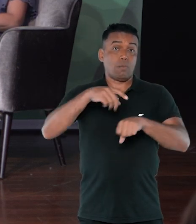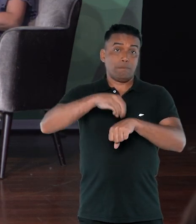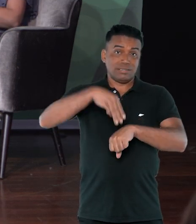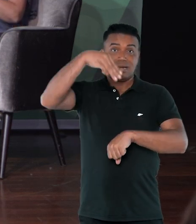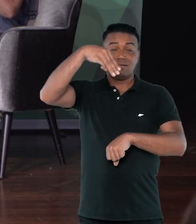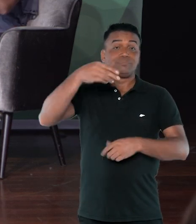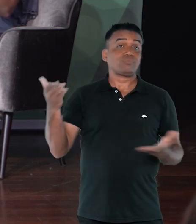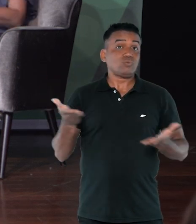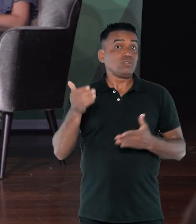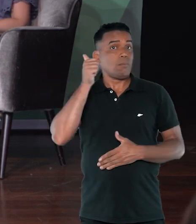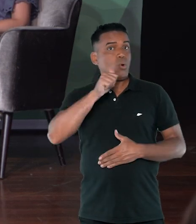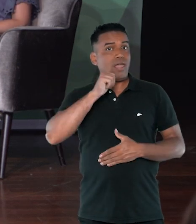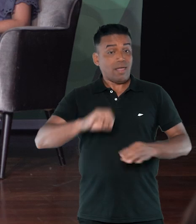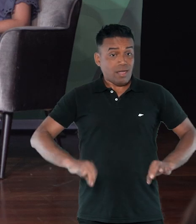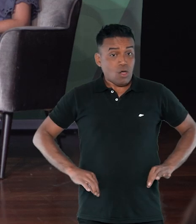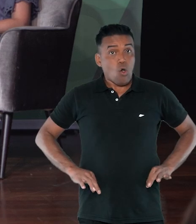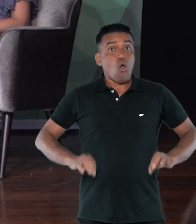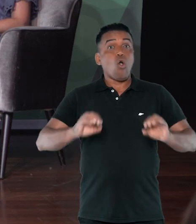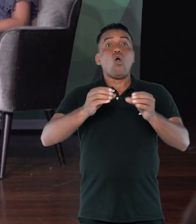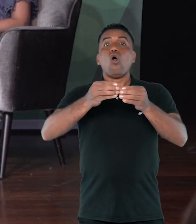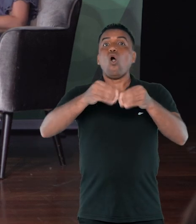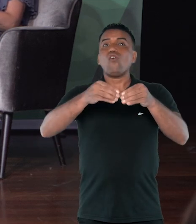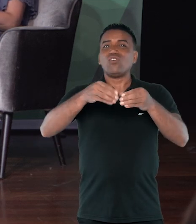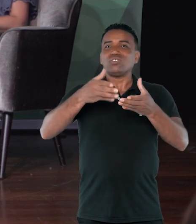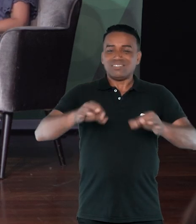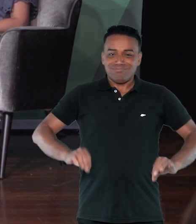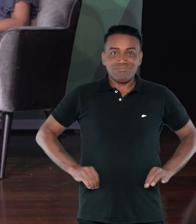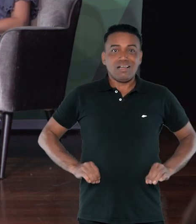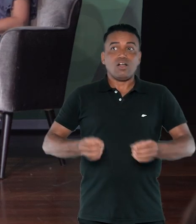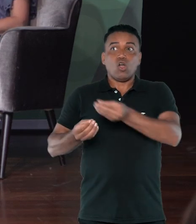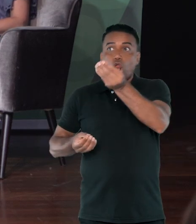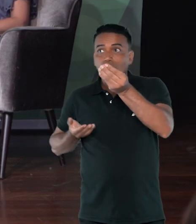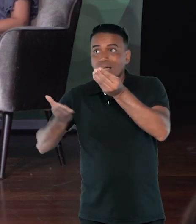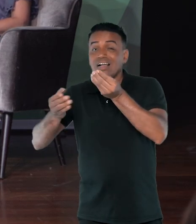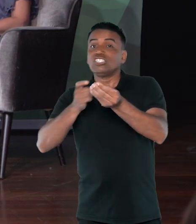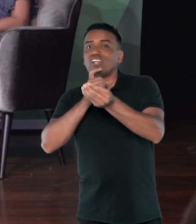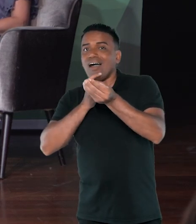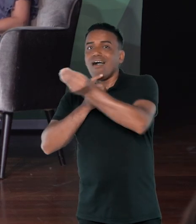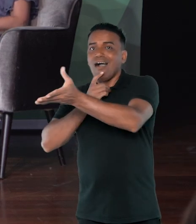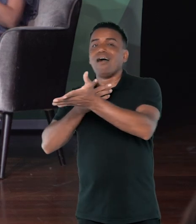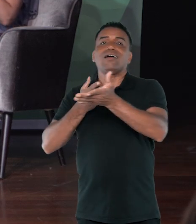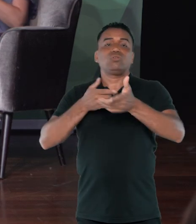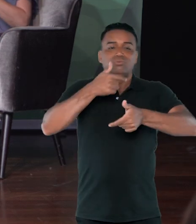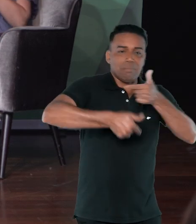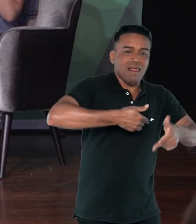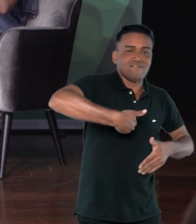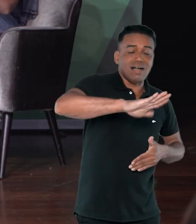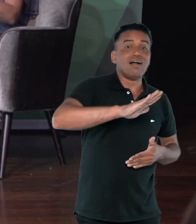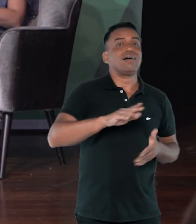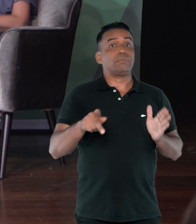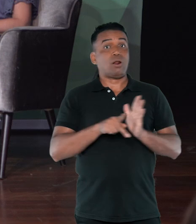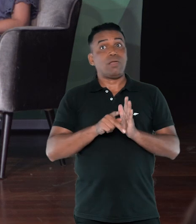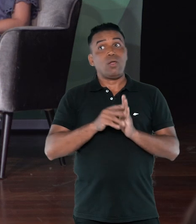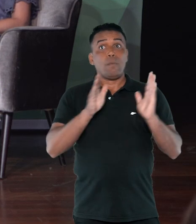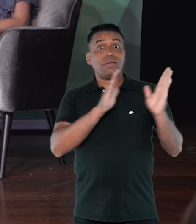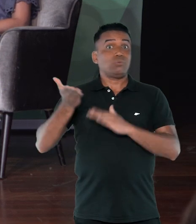os óvulos e se permitem trabalhar. As redes sociais, o celular, né, gente? Eu sou da época do papel de carta e do